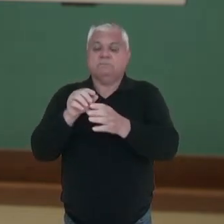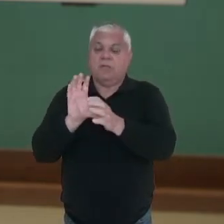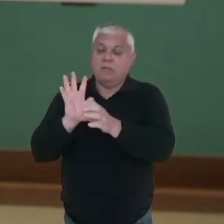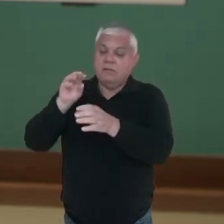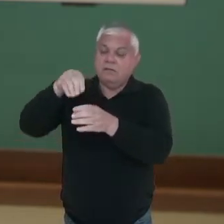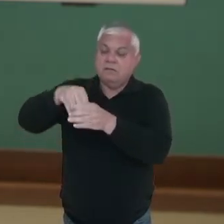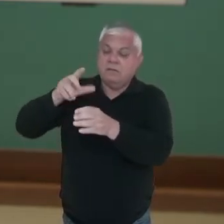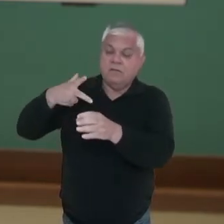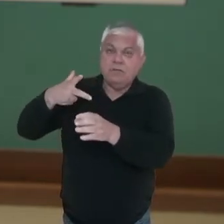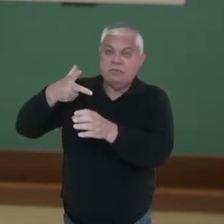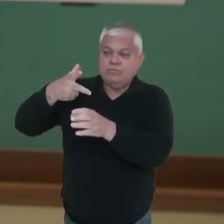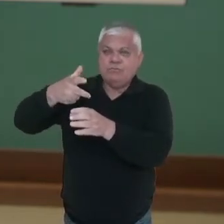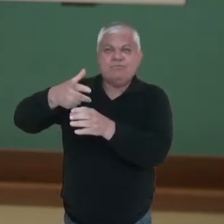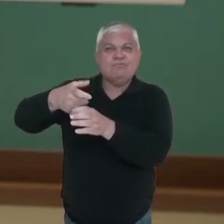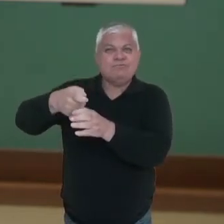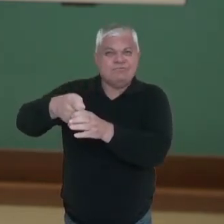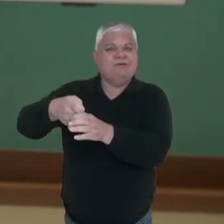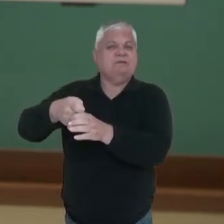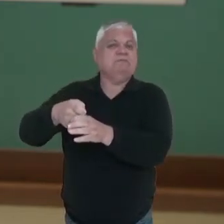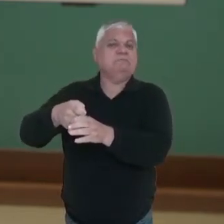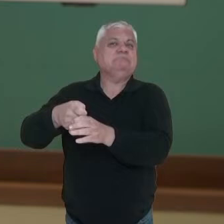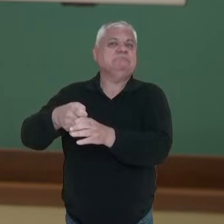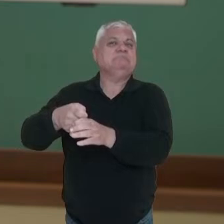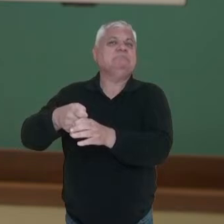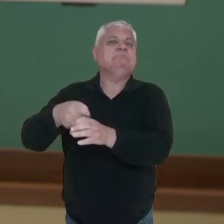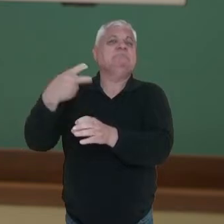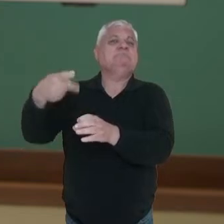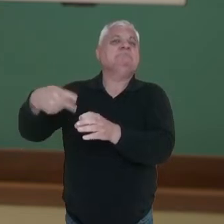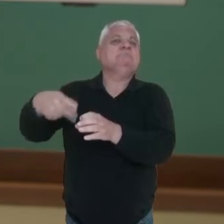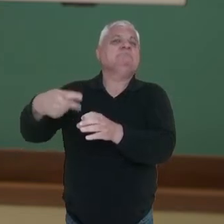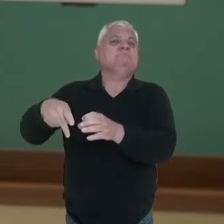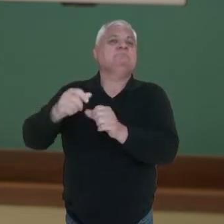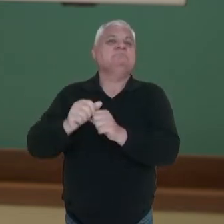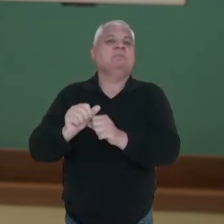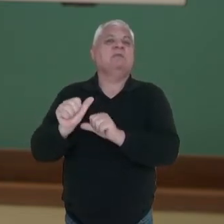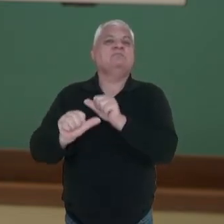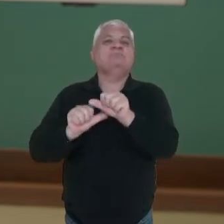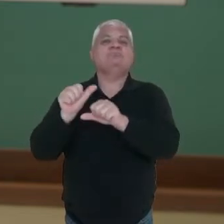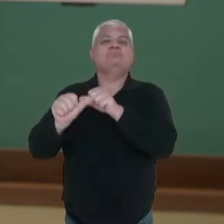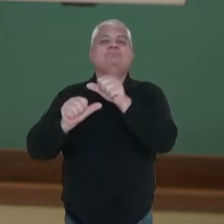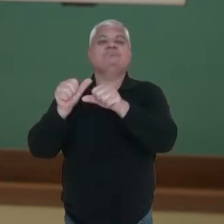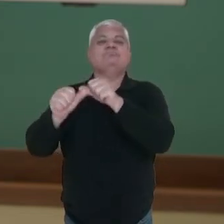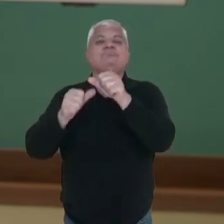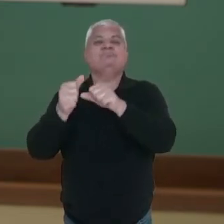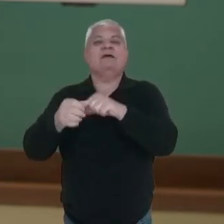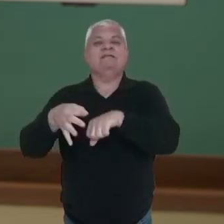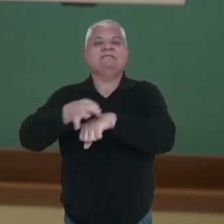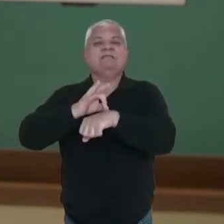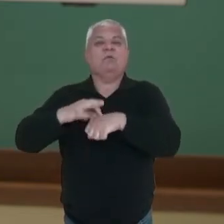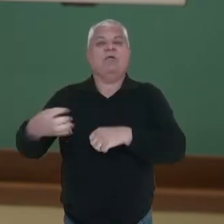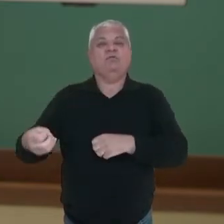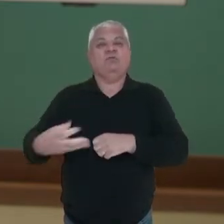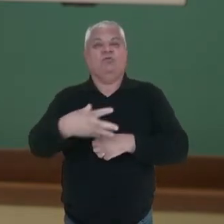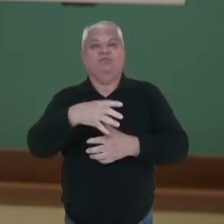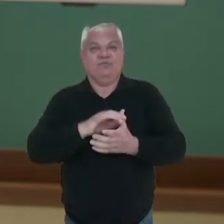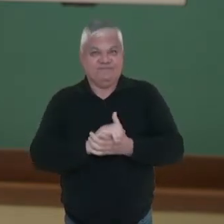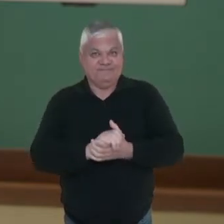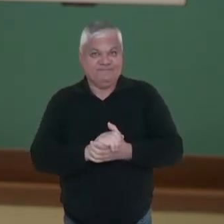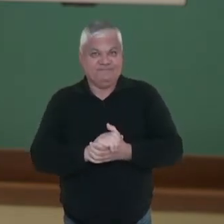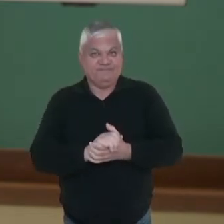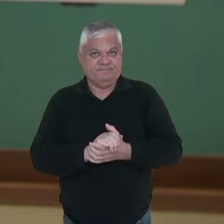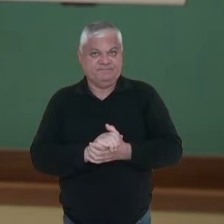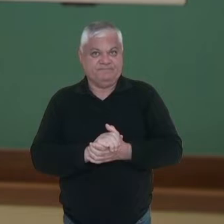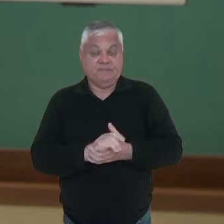insiro em outro organismo, no outro organismo que eu quero, que aí vou recombinar numa outra célula. Eu não